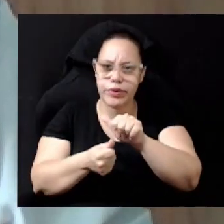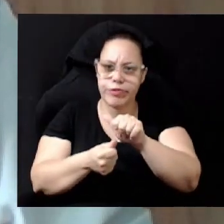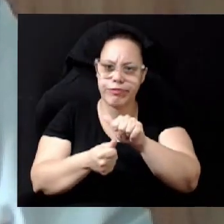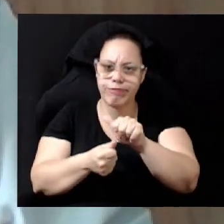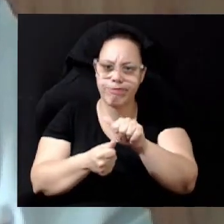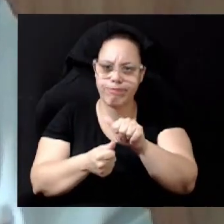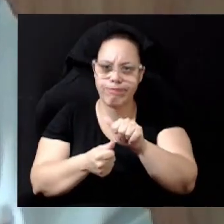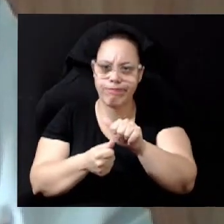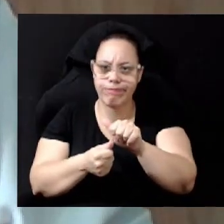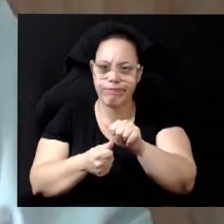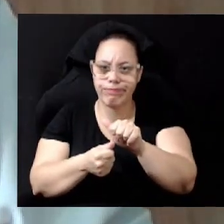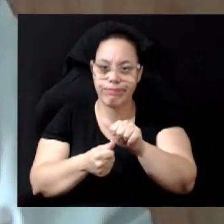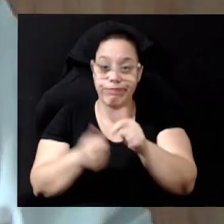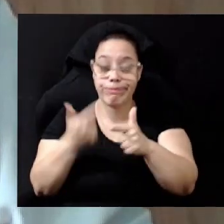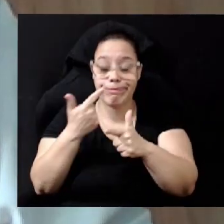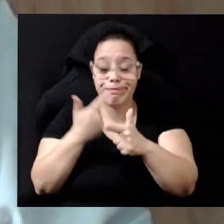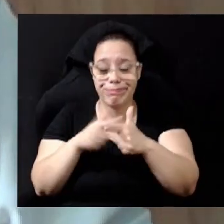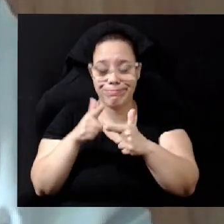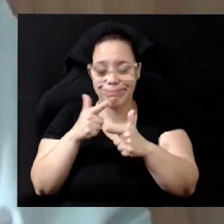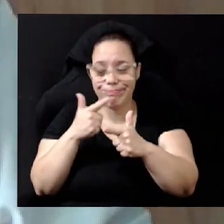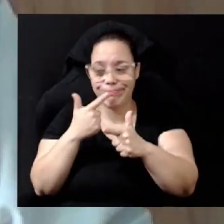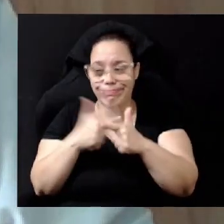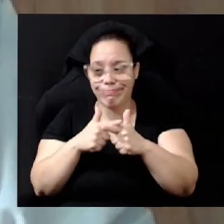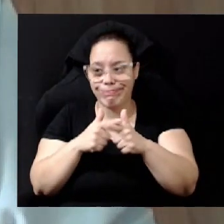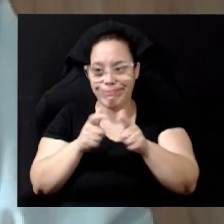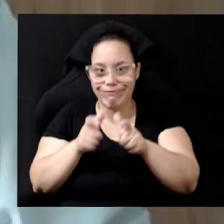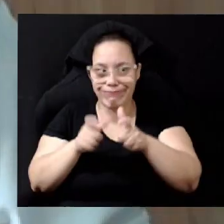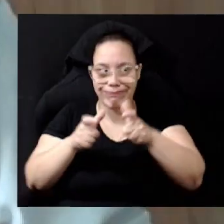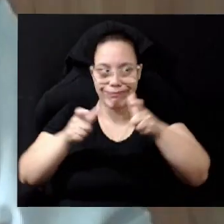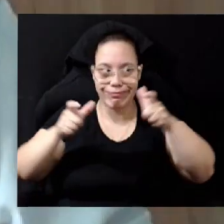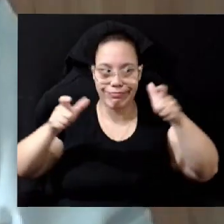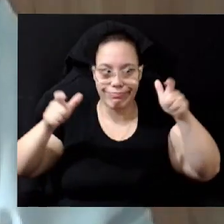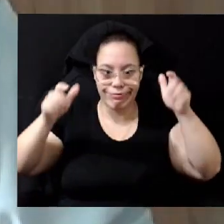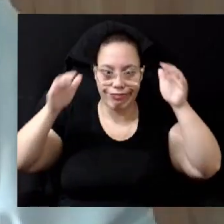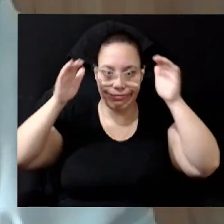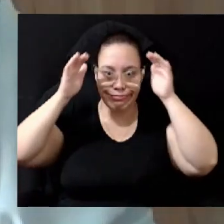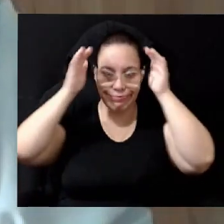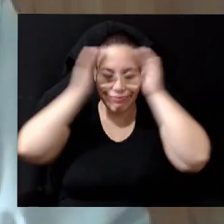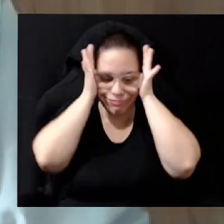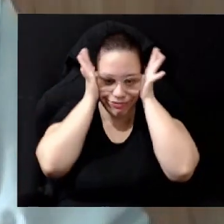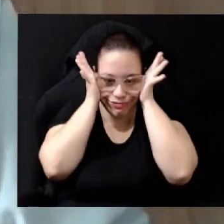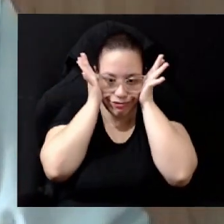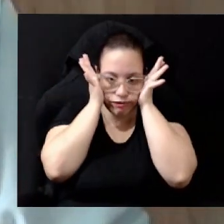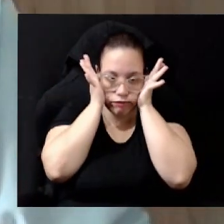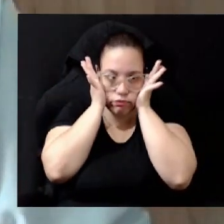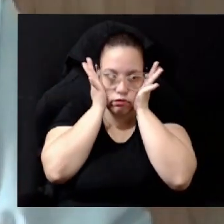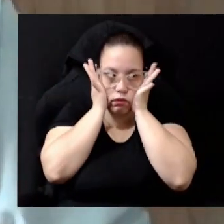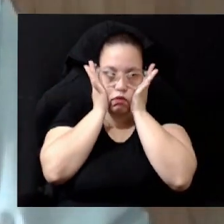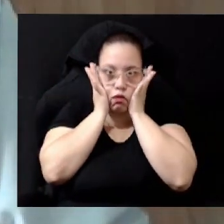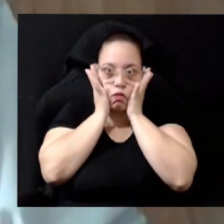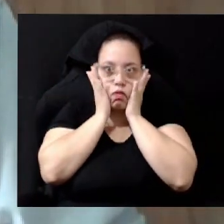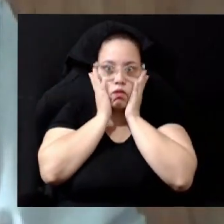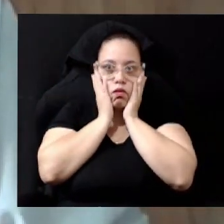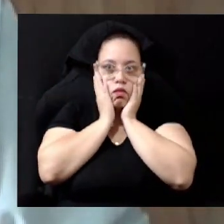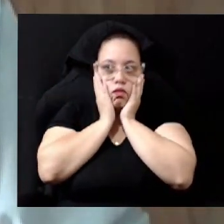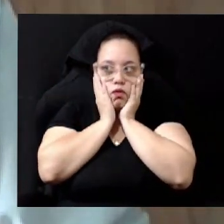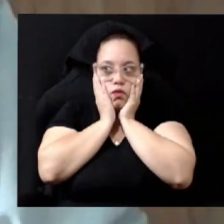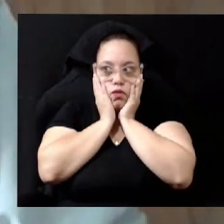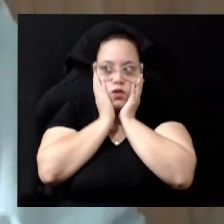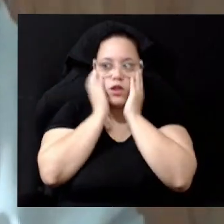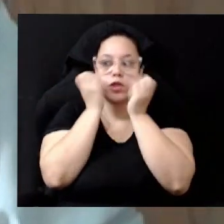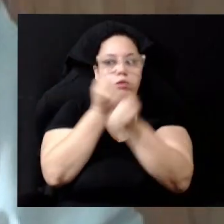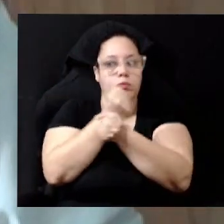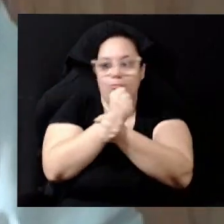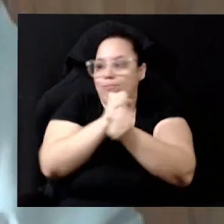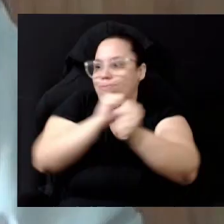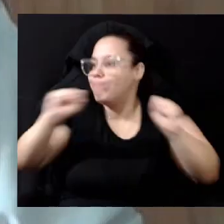mundo com esses problemas tão grandes, às vezes parece que impossíveis, né, de